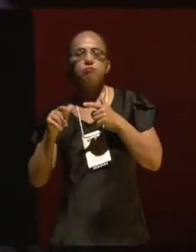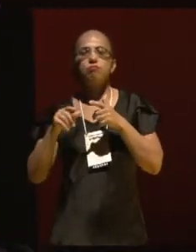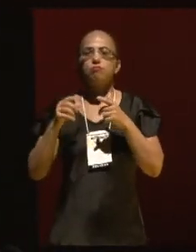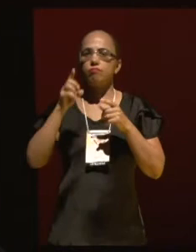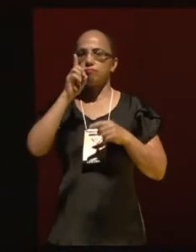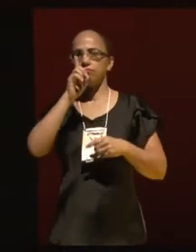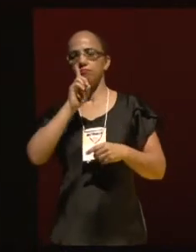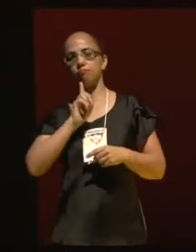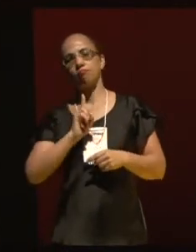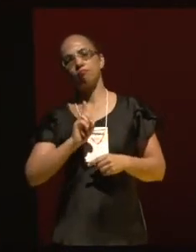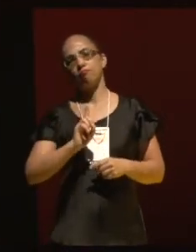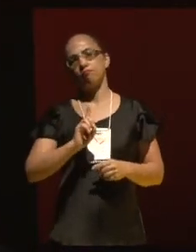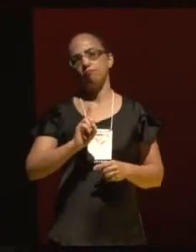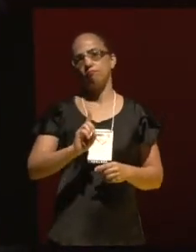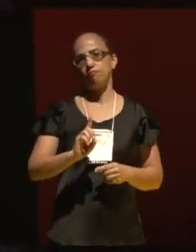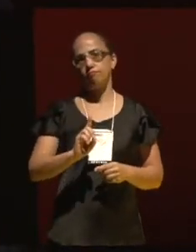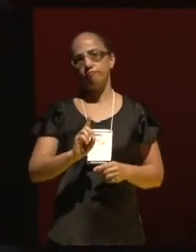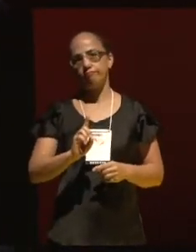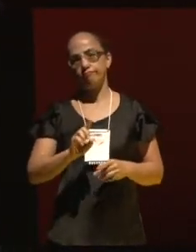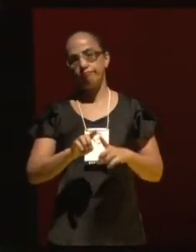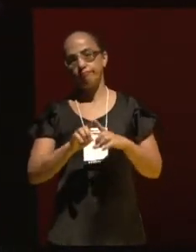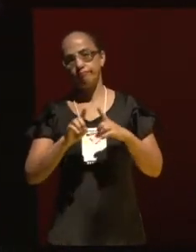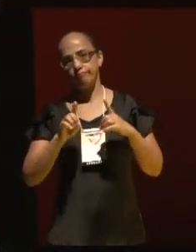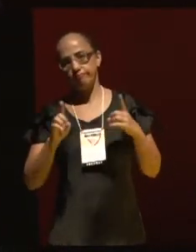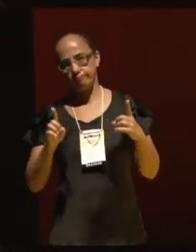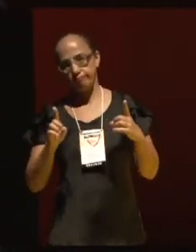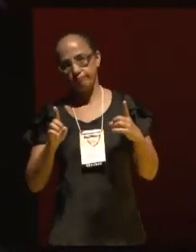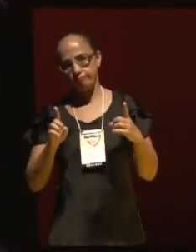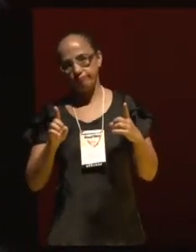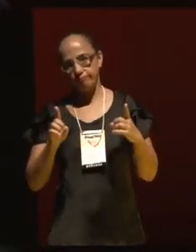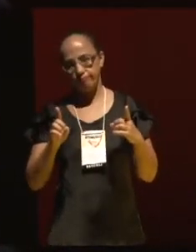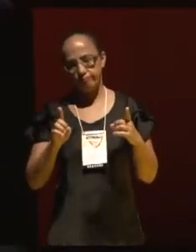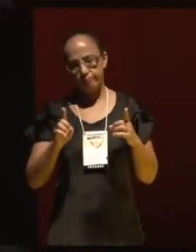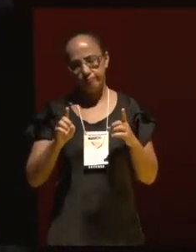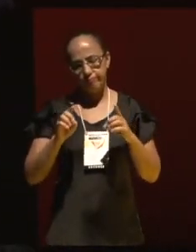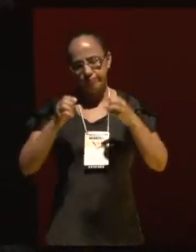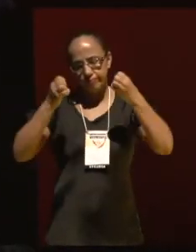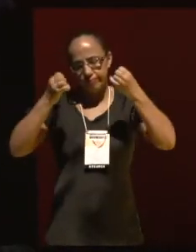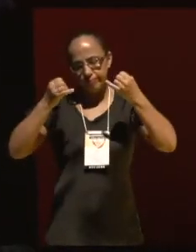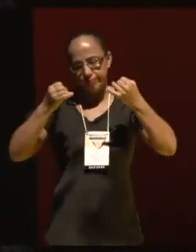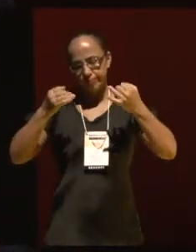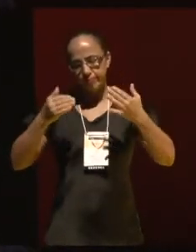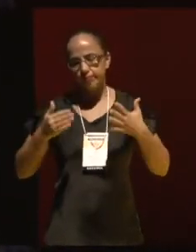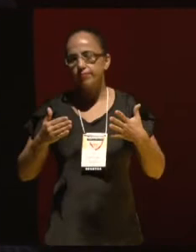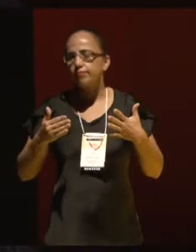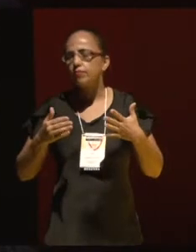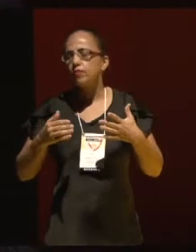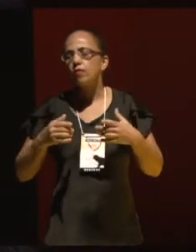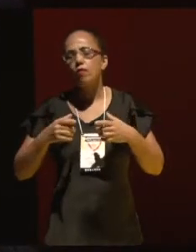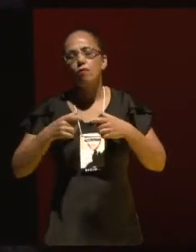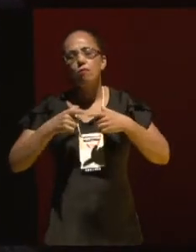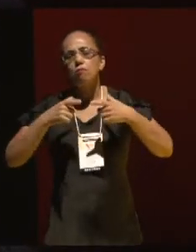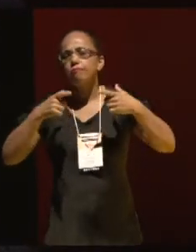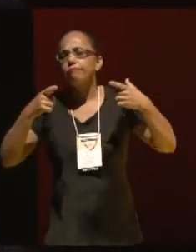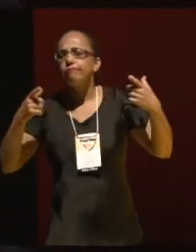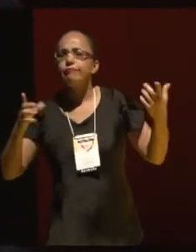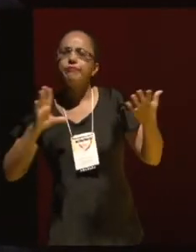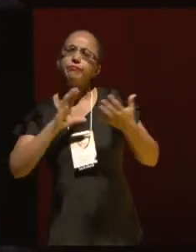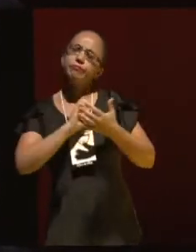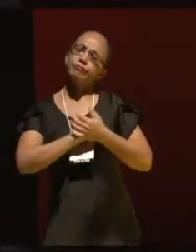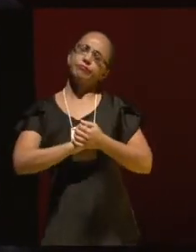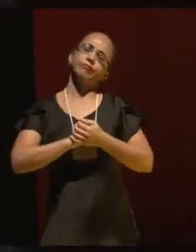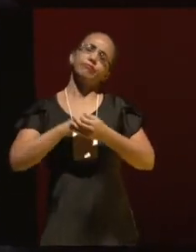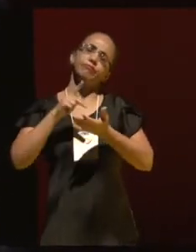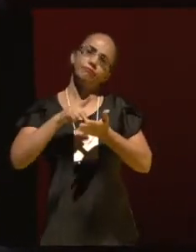Mas isso explica o valor do amor verdadeiro. Porque o amor